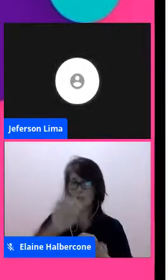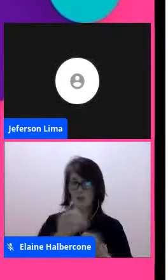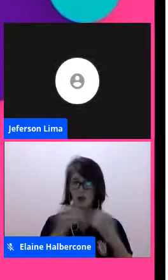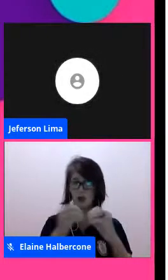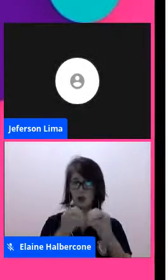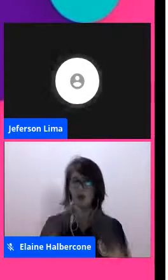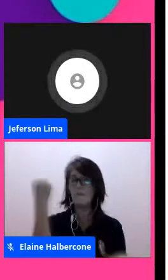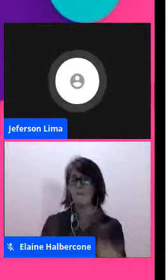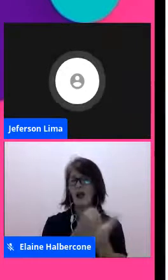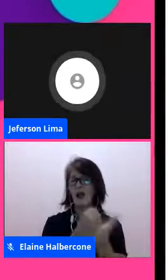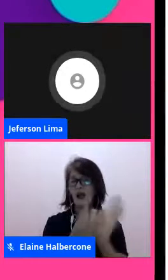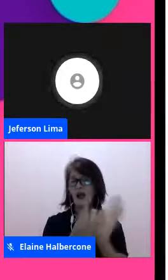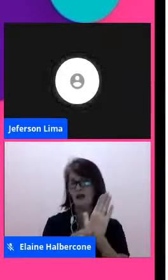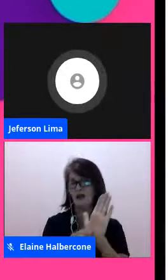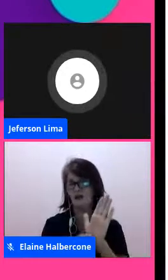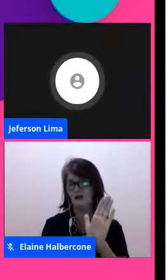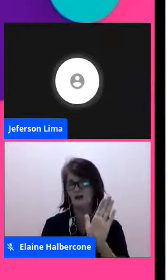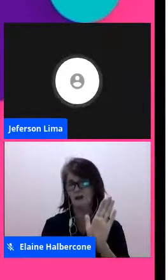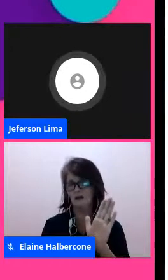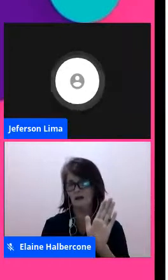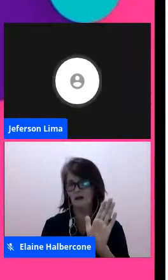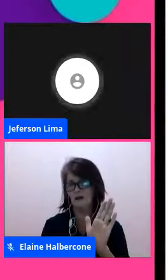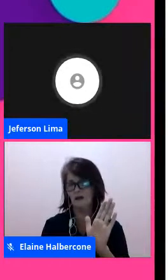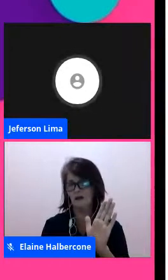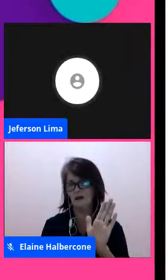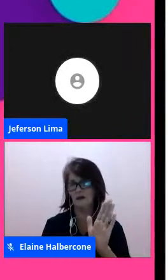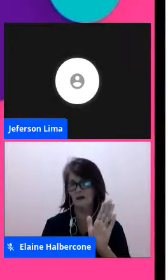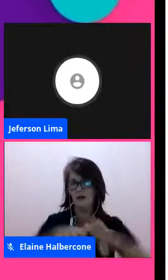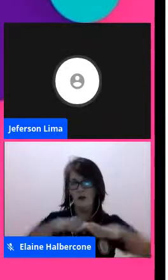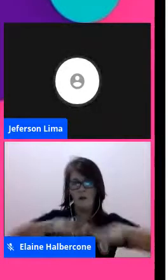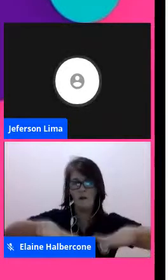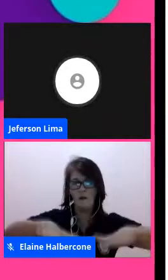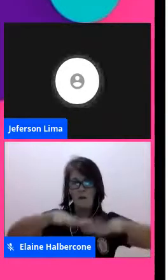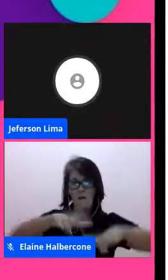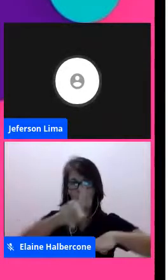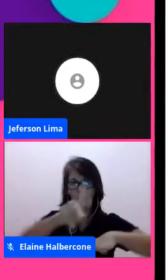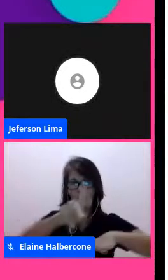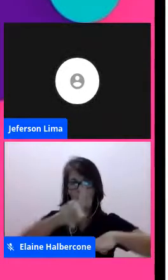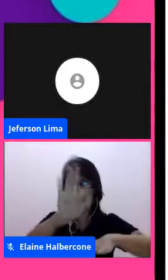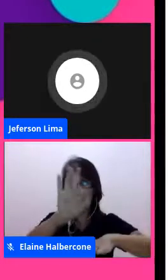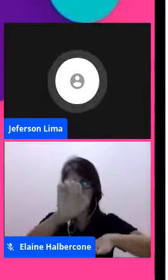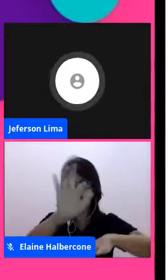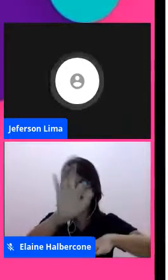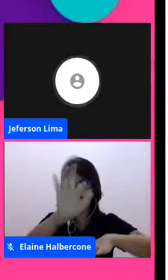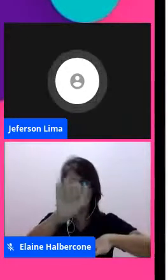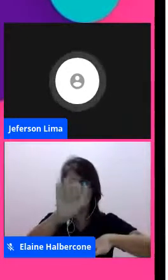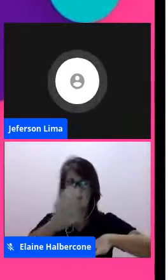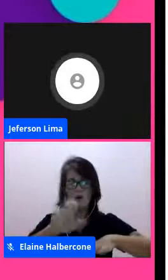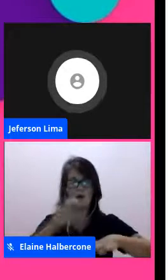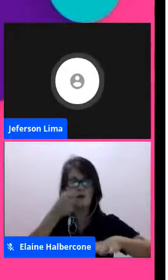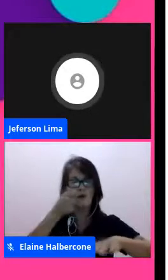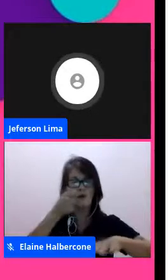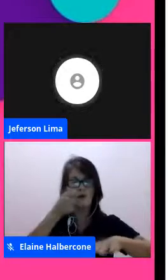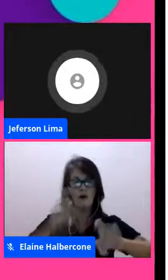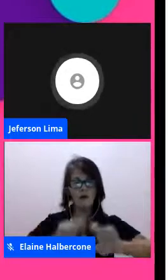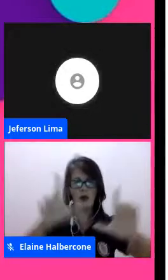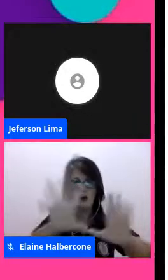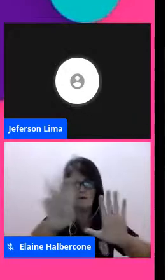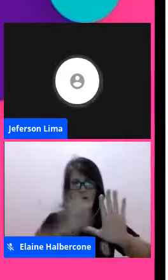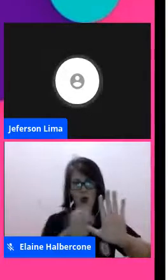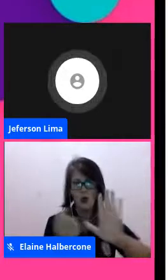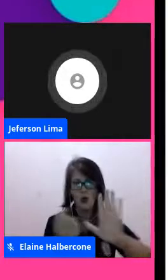marca. Ele é uma plataforma open source, né? Ou seja, você pode ver, pegar o código e